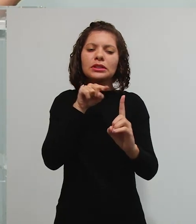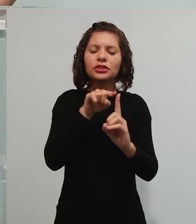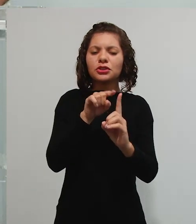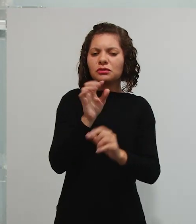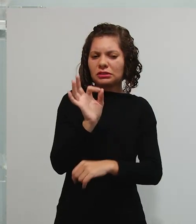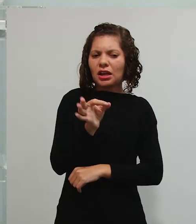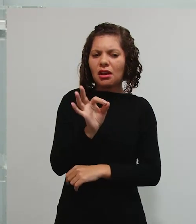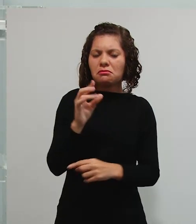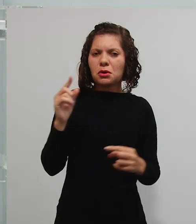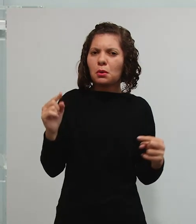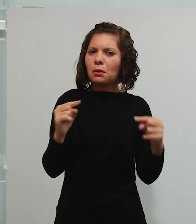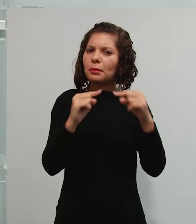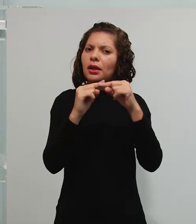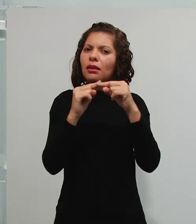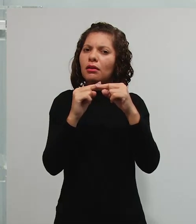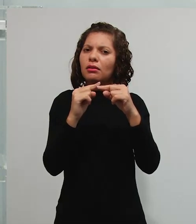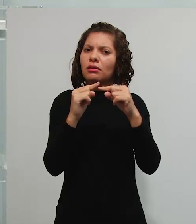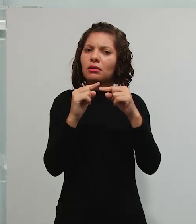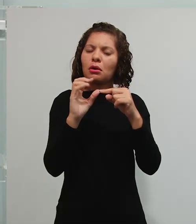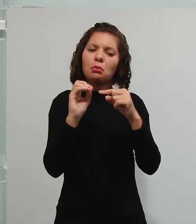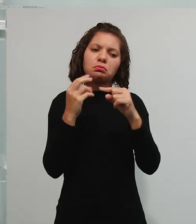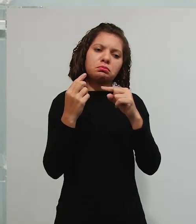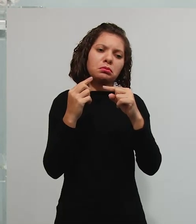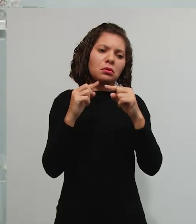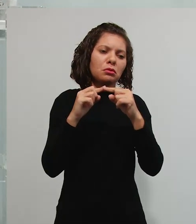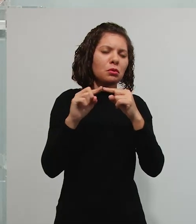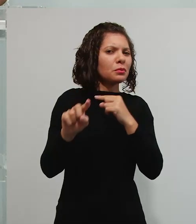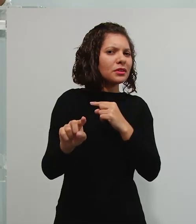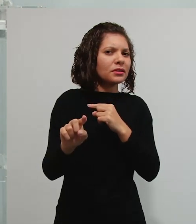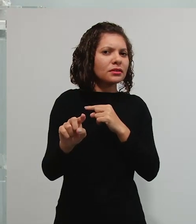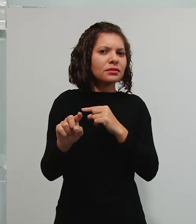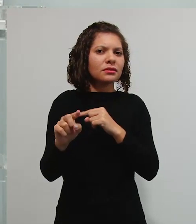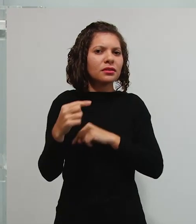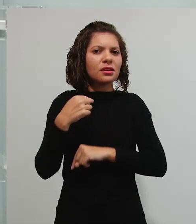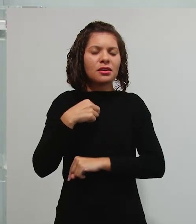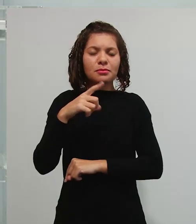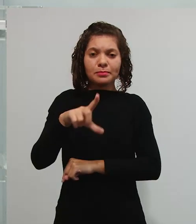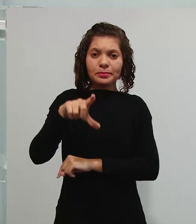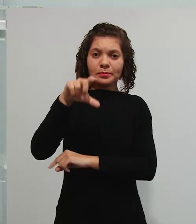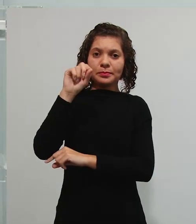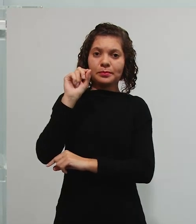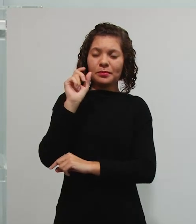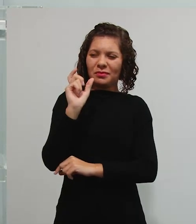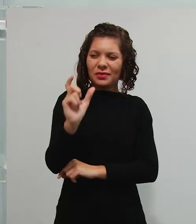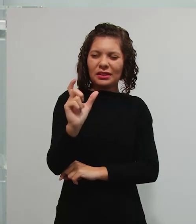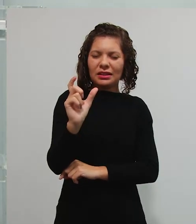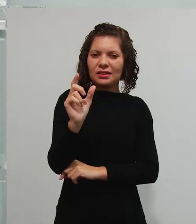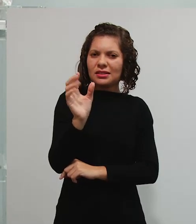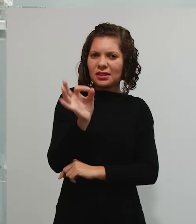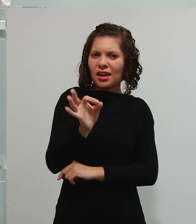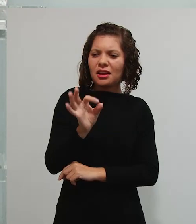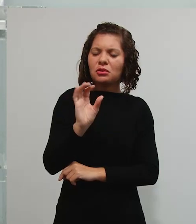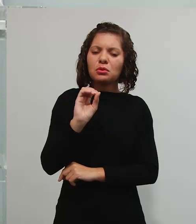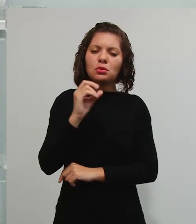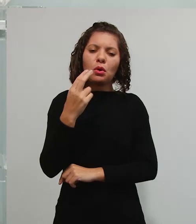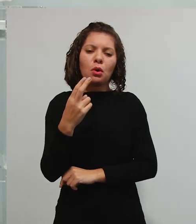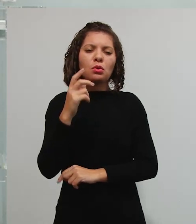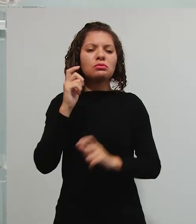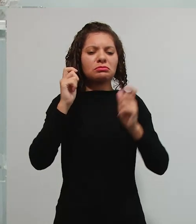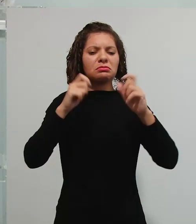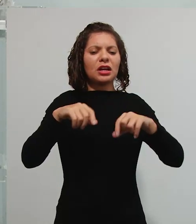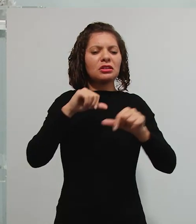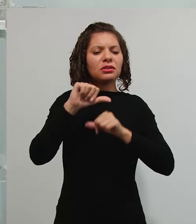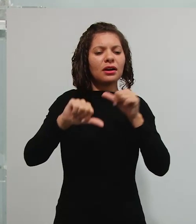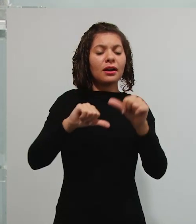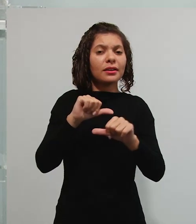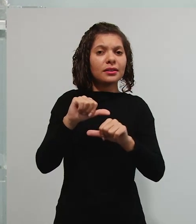estipulado para aquele texto, se ele foi atingido, para ver se eu selecionei as melhores palavras para aquele texto, é para